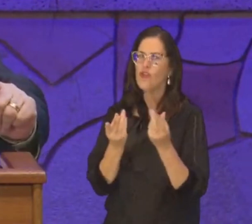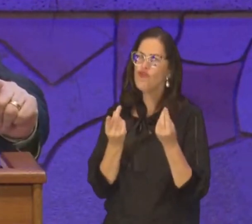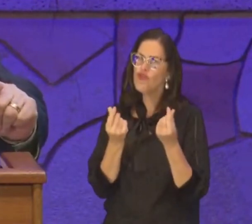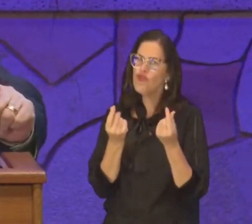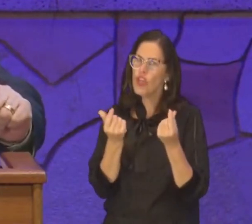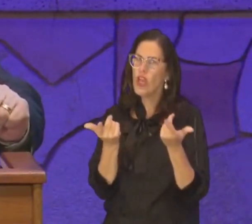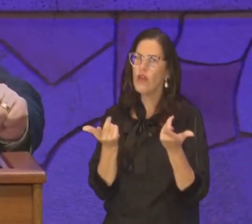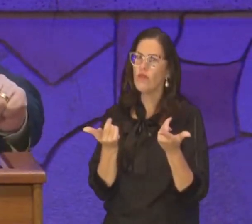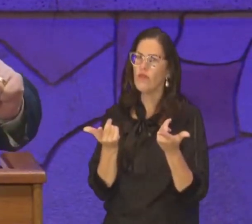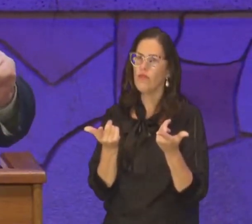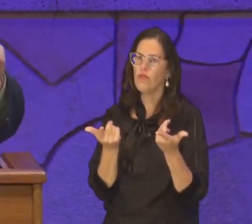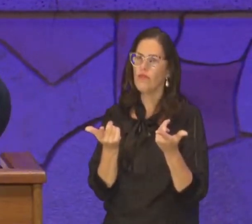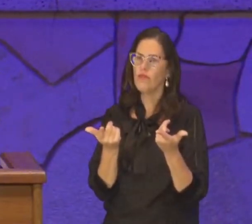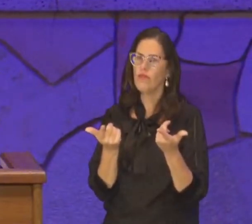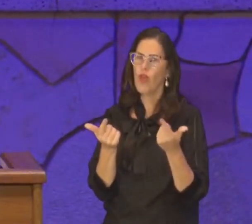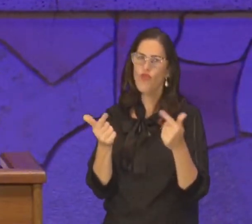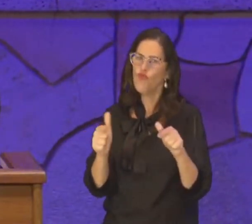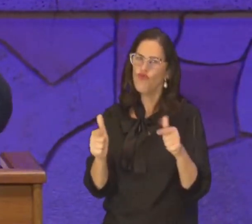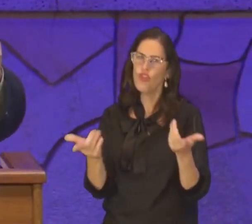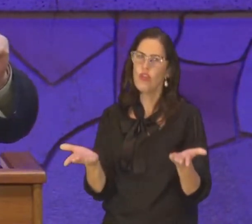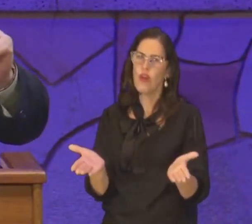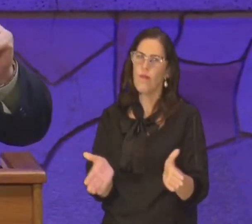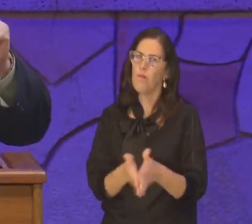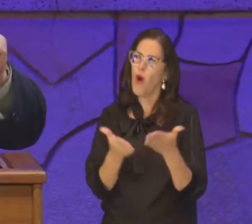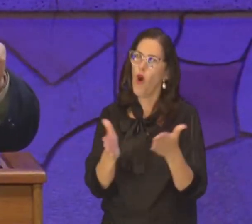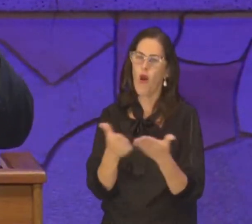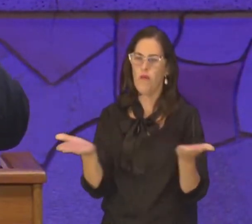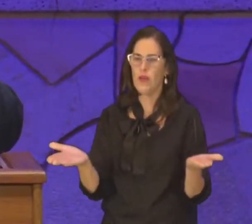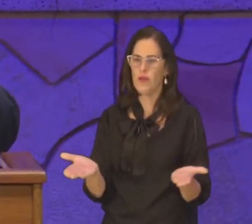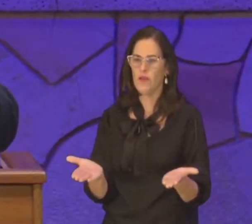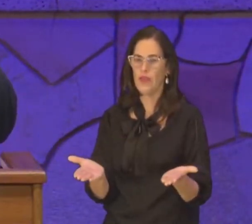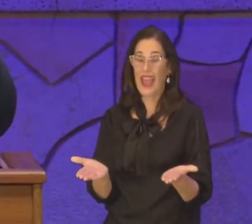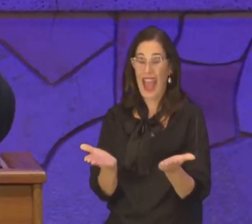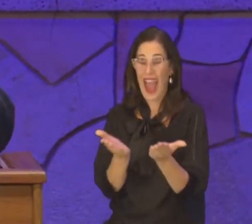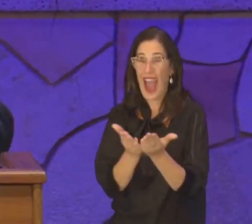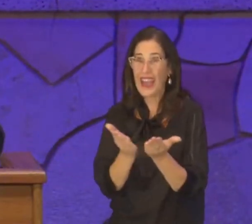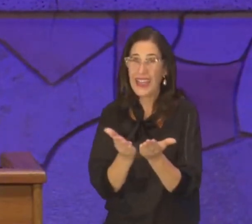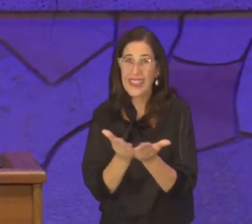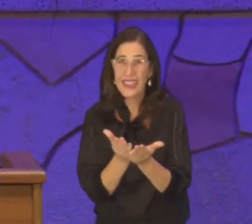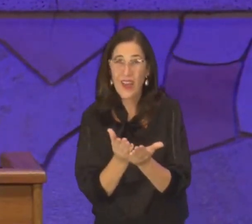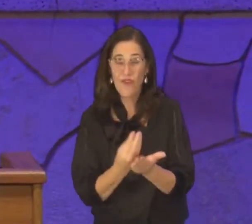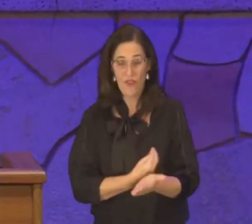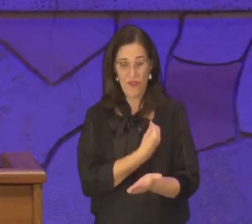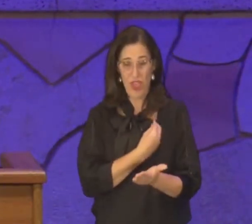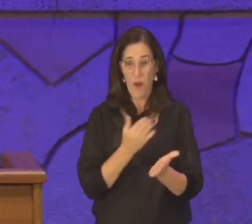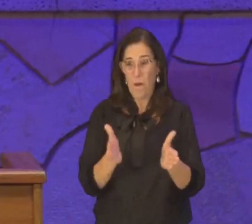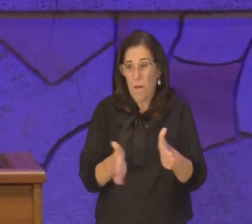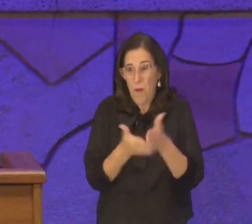financeira. Os cristãos, eles viviam na pobreza por uma coisa: